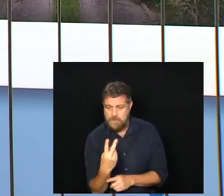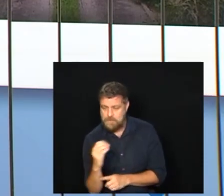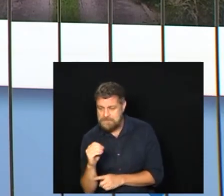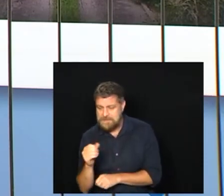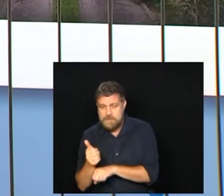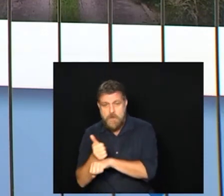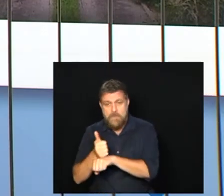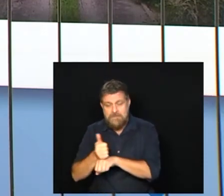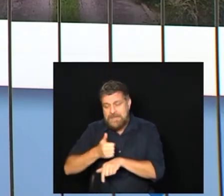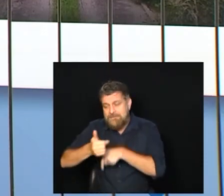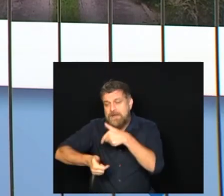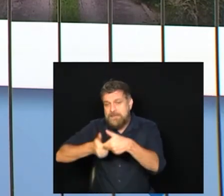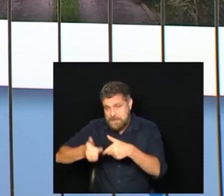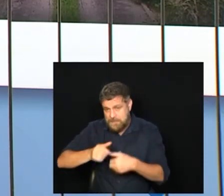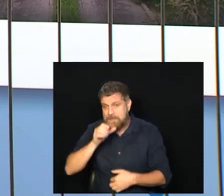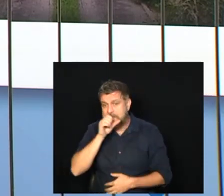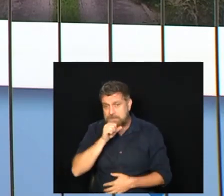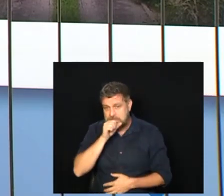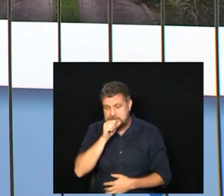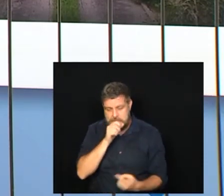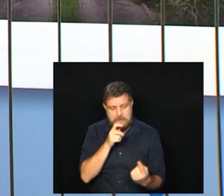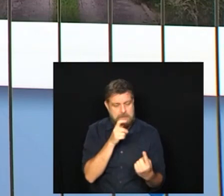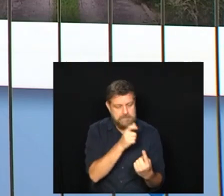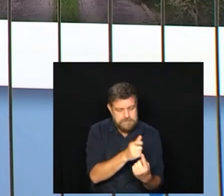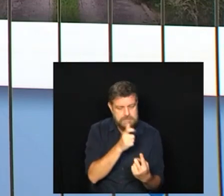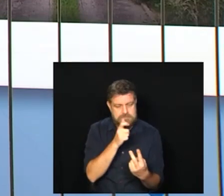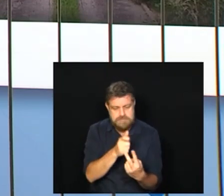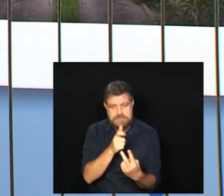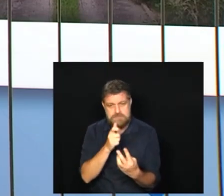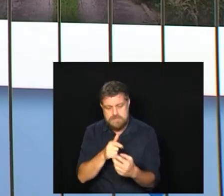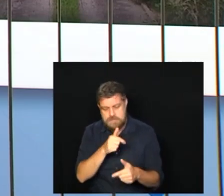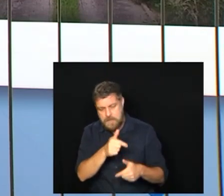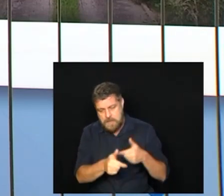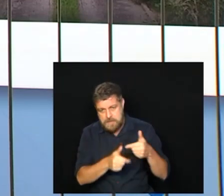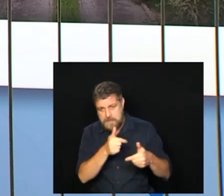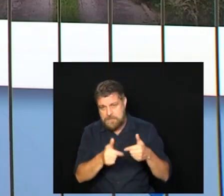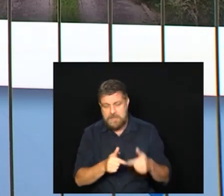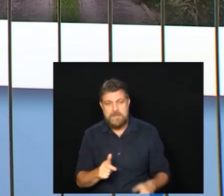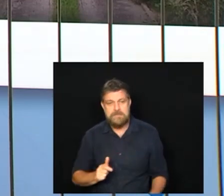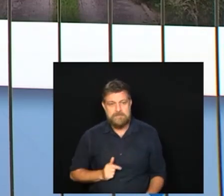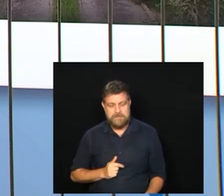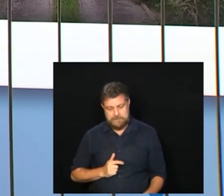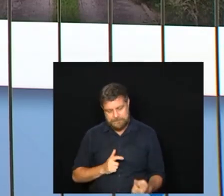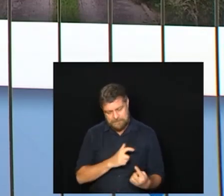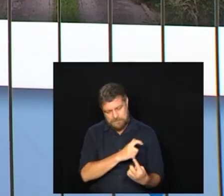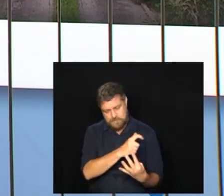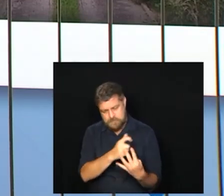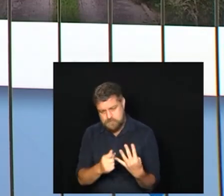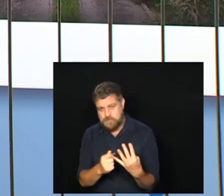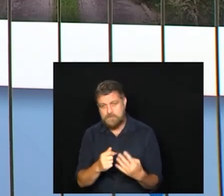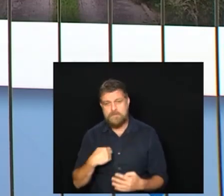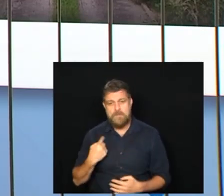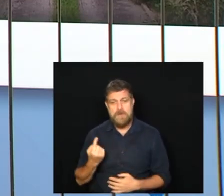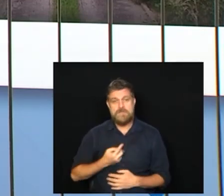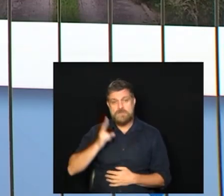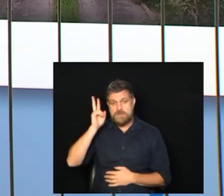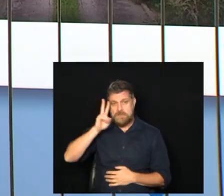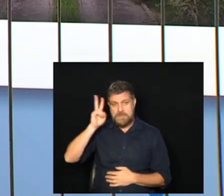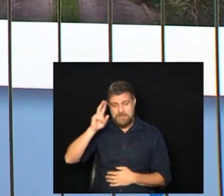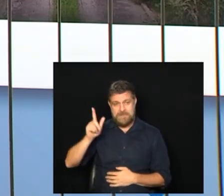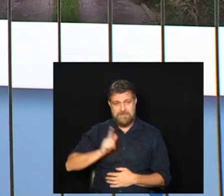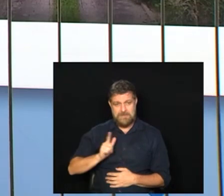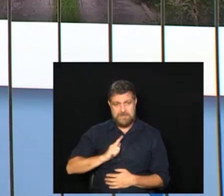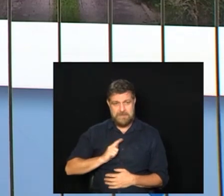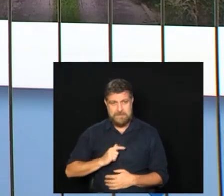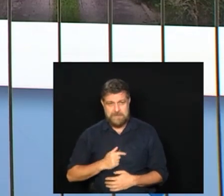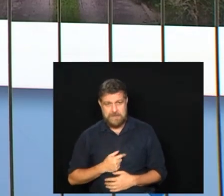trabalhar neste sábado em Campinas, justamente atuando nesse mutirão. Lembrando que a gente tem a